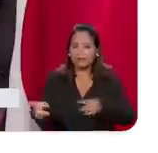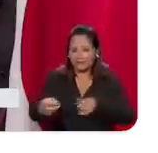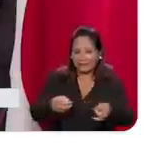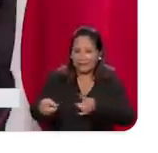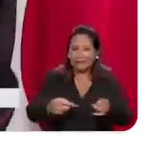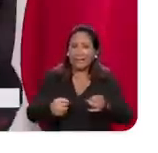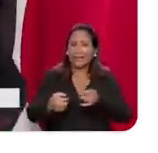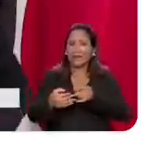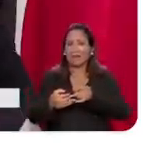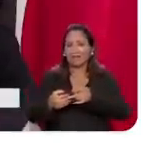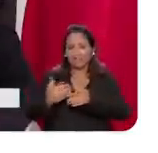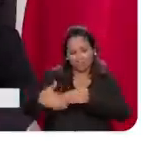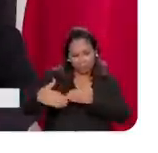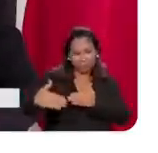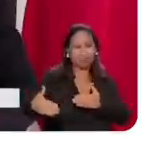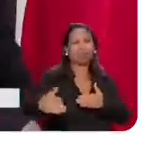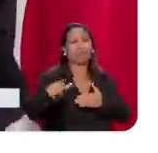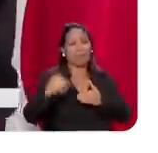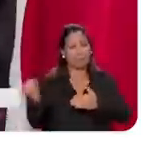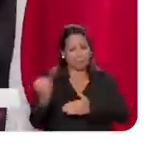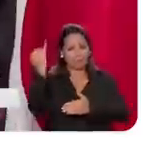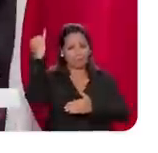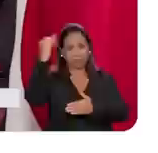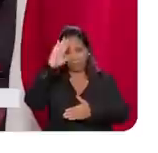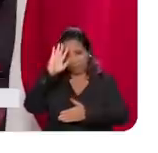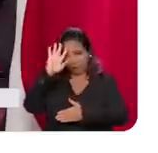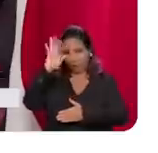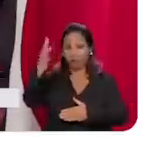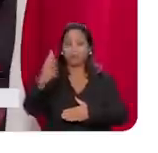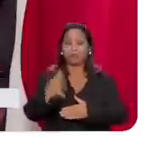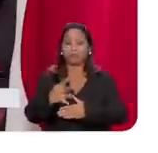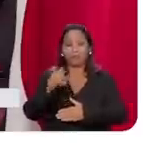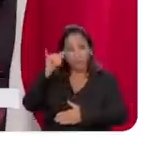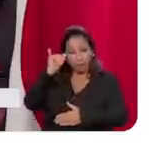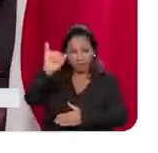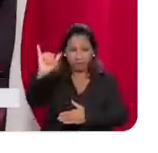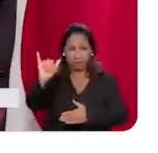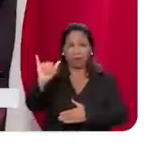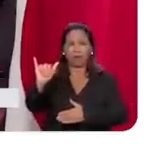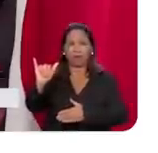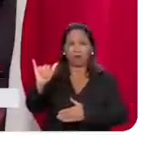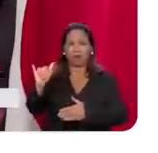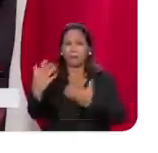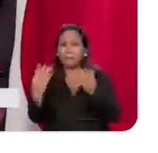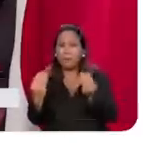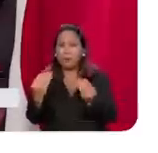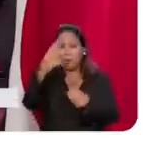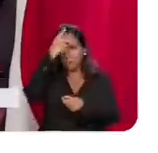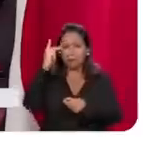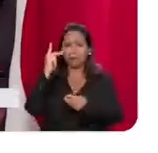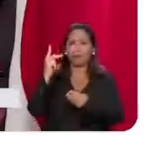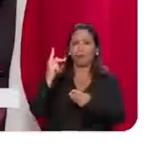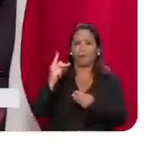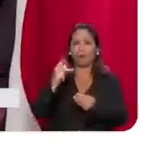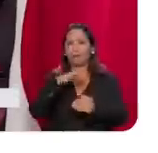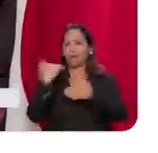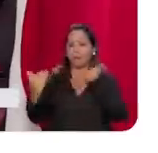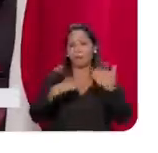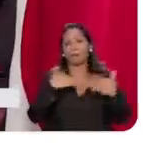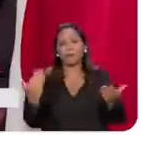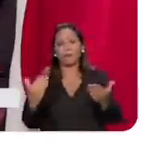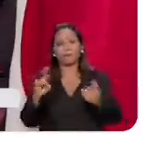daqui a pouco é quem paga com tudo isso ao invés de ter a imparcialidade no mínimo Brasil